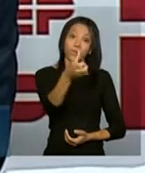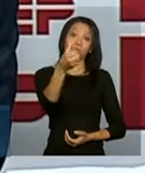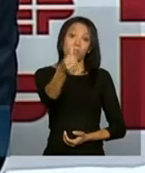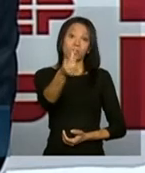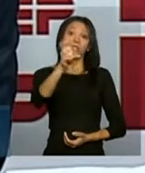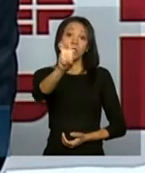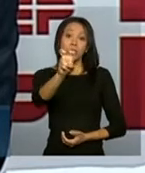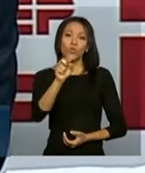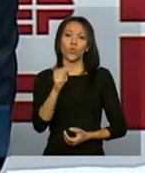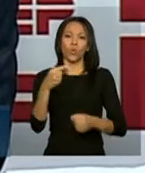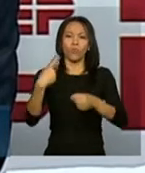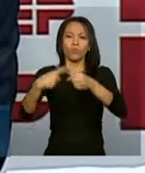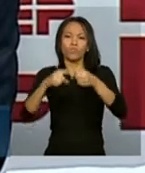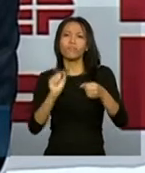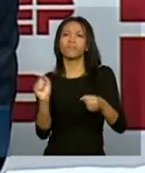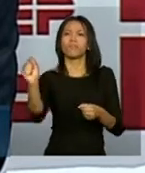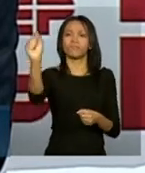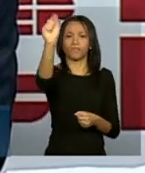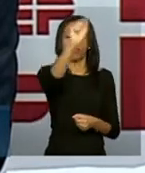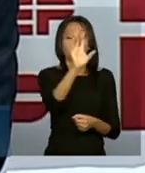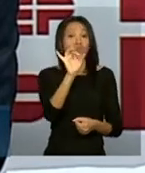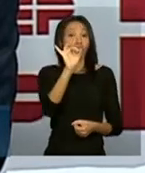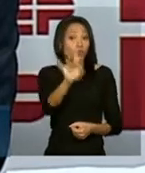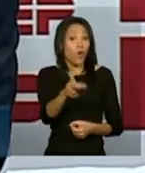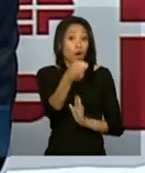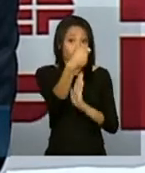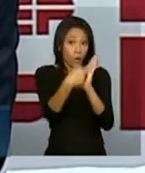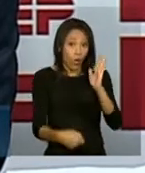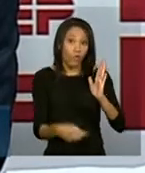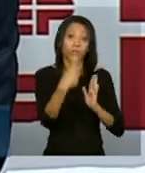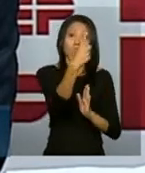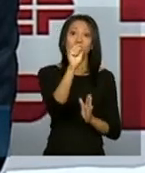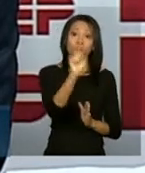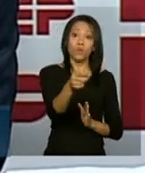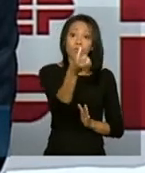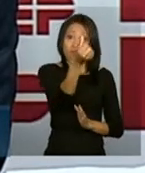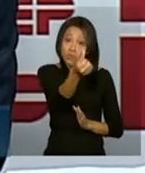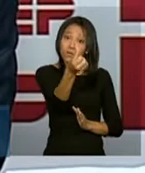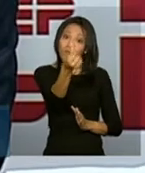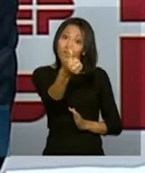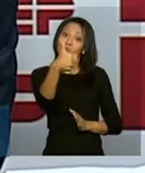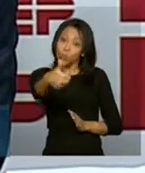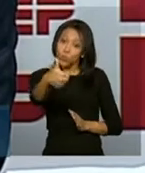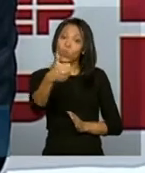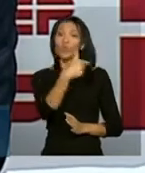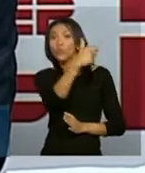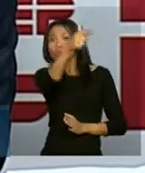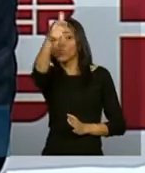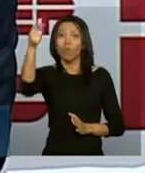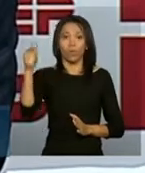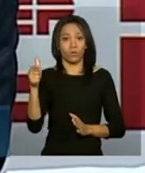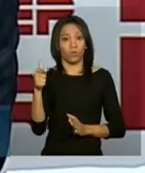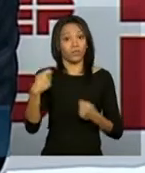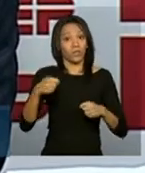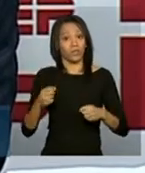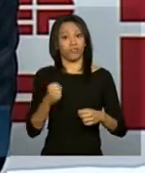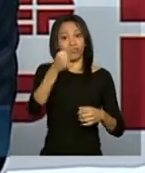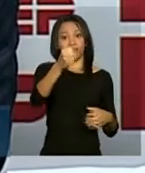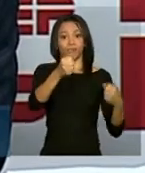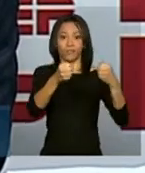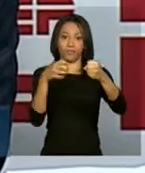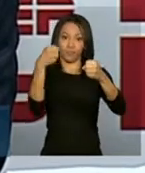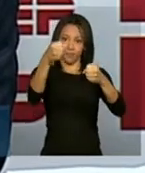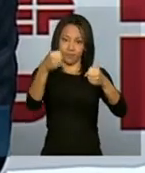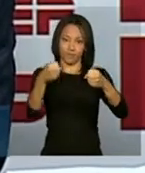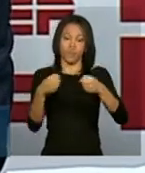5.665 municípios. Né? Como nós só fizemos a prova em 1.661, os outros tiveram que fazer um deslocamento. O deslocamento,